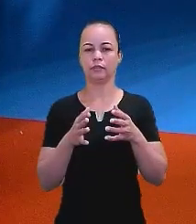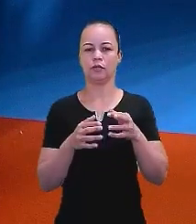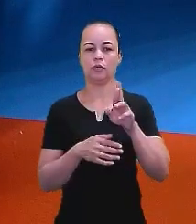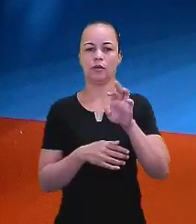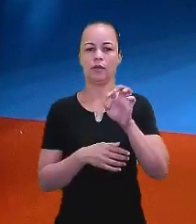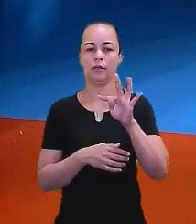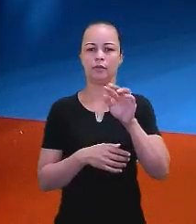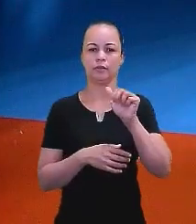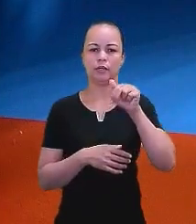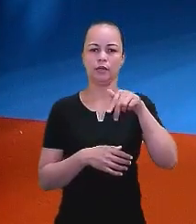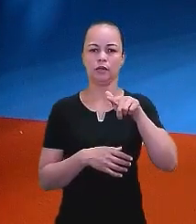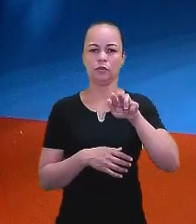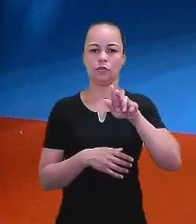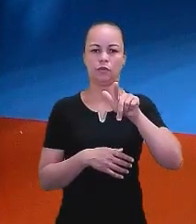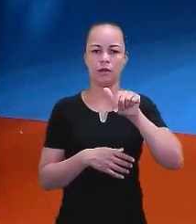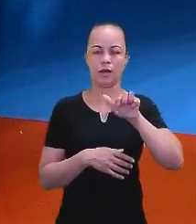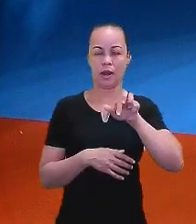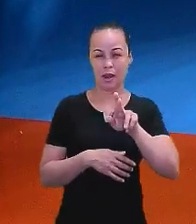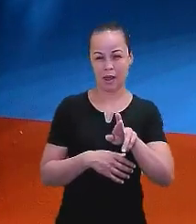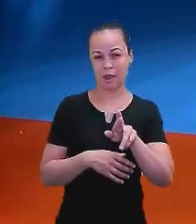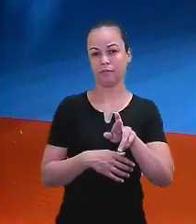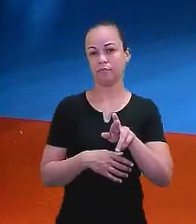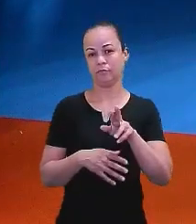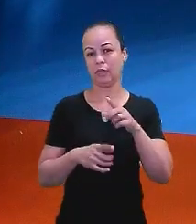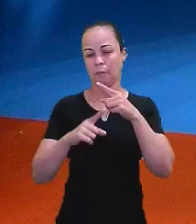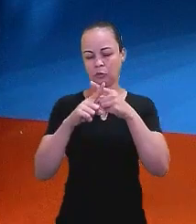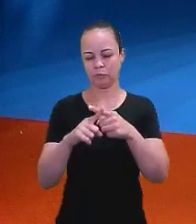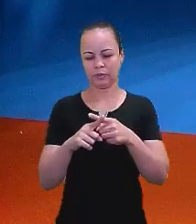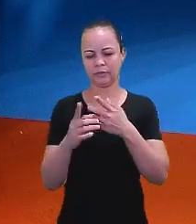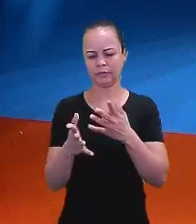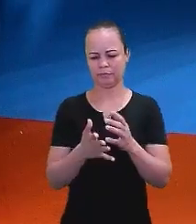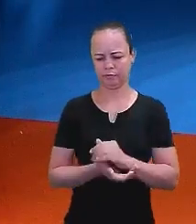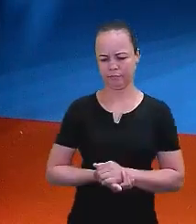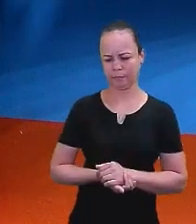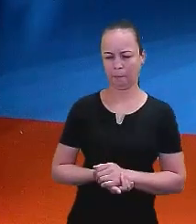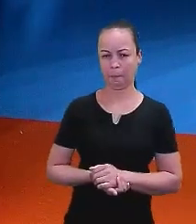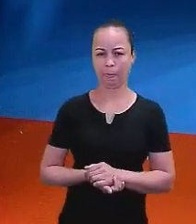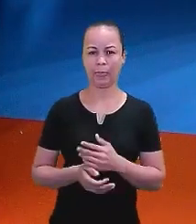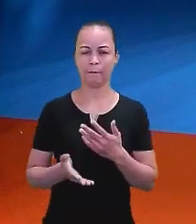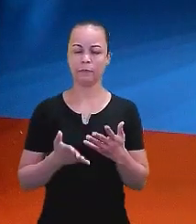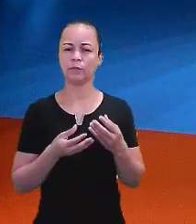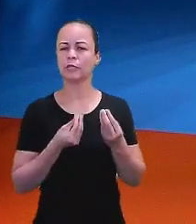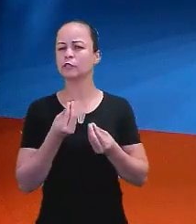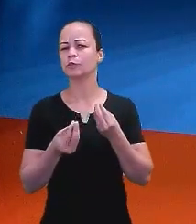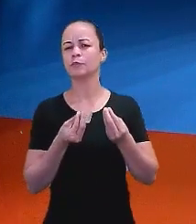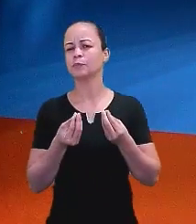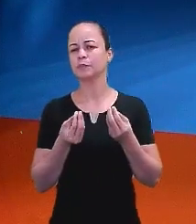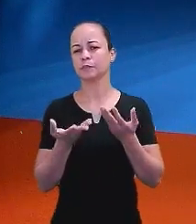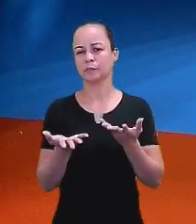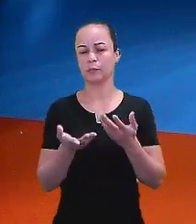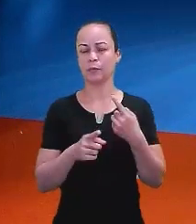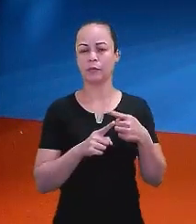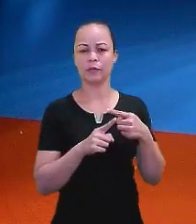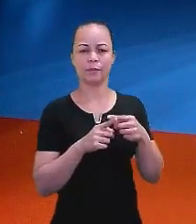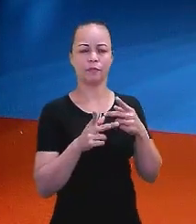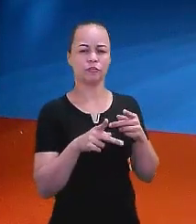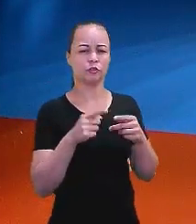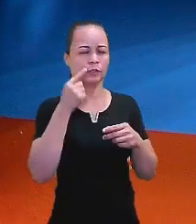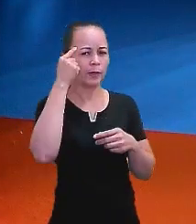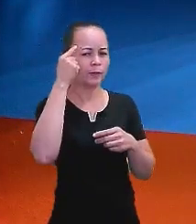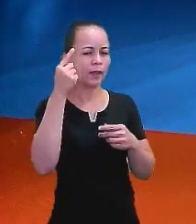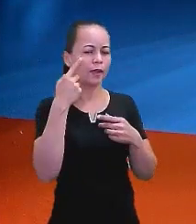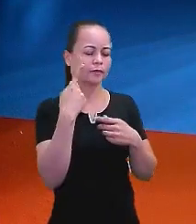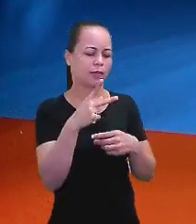multiplicação. Ah, professor, por que a senhora foi para a questão de configuração retangular da multiplicação? Por que a senhora está com essa ideia